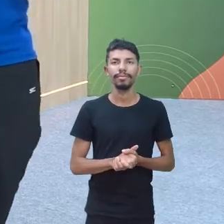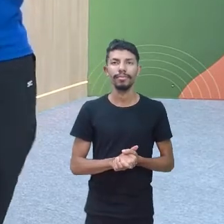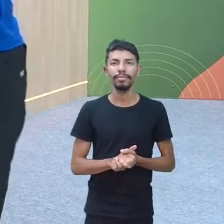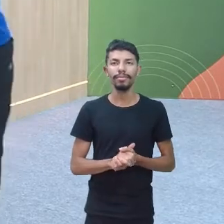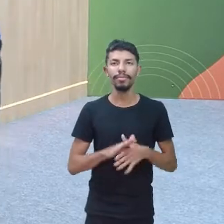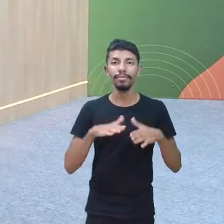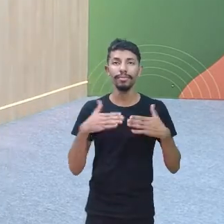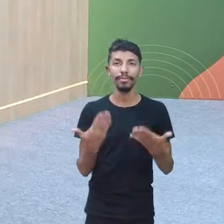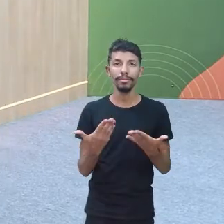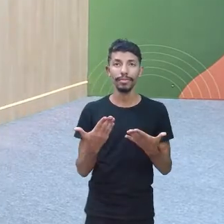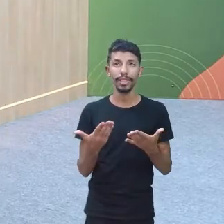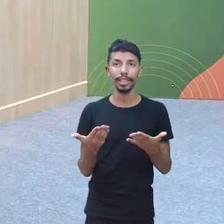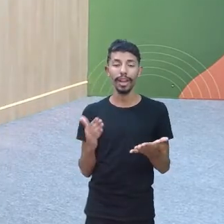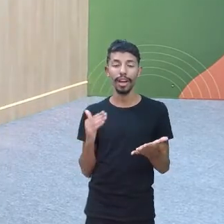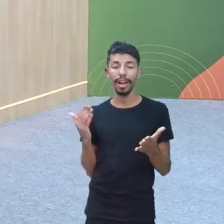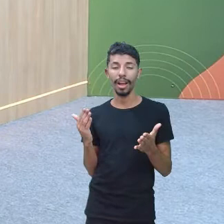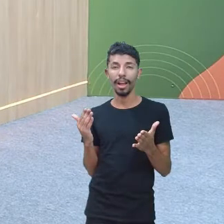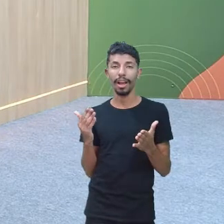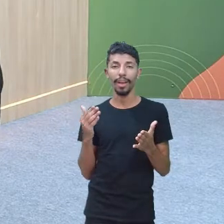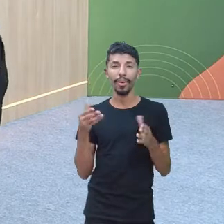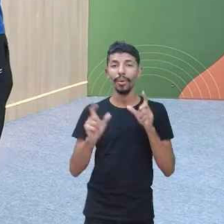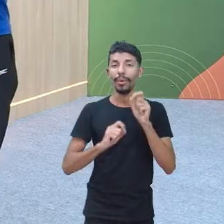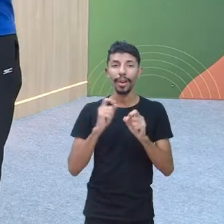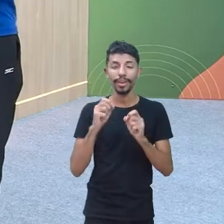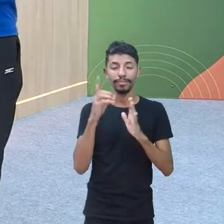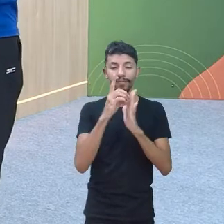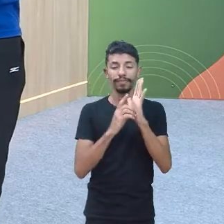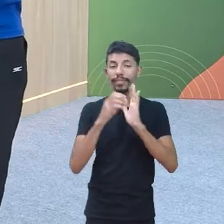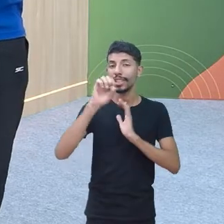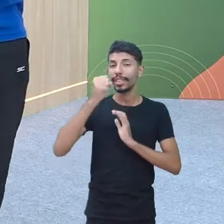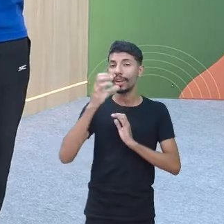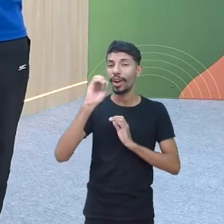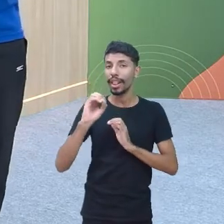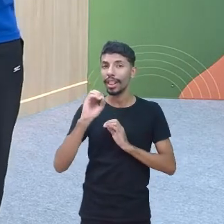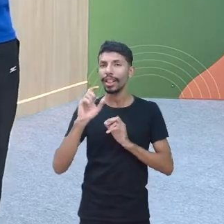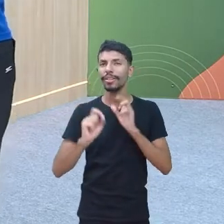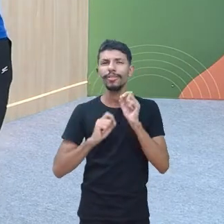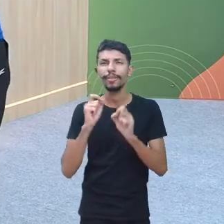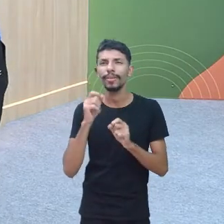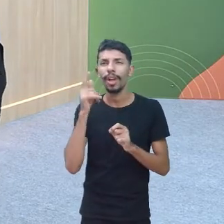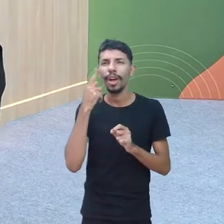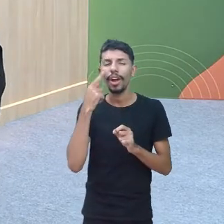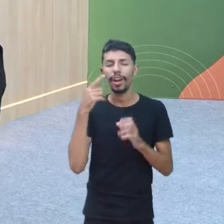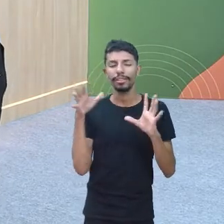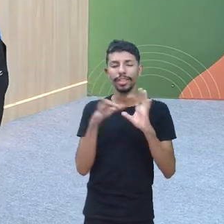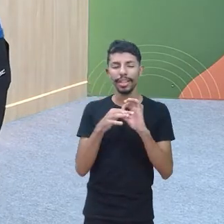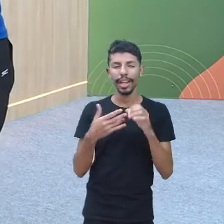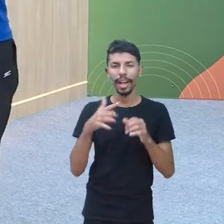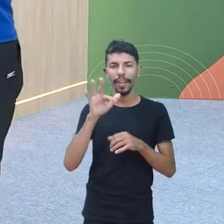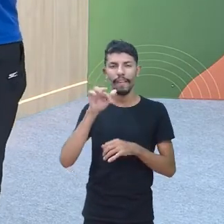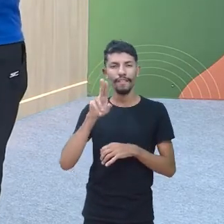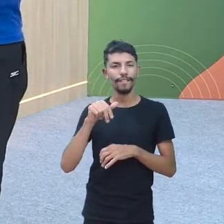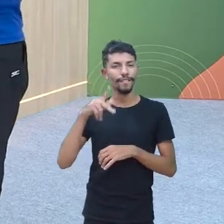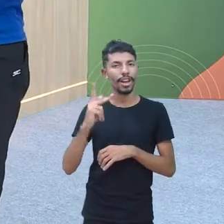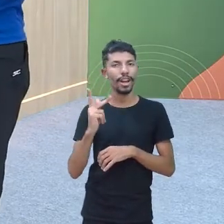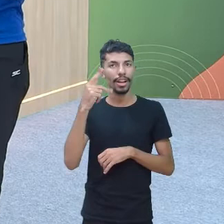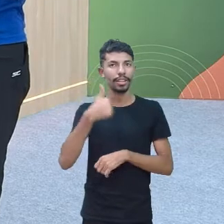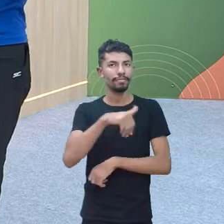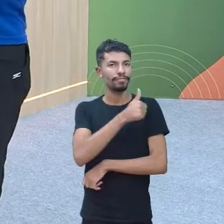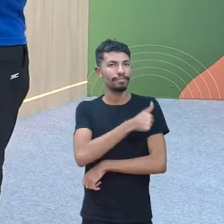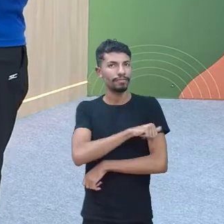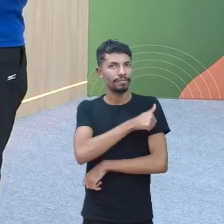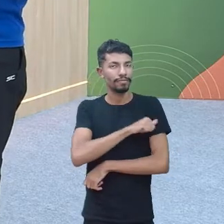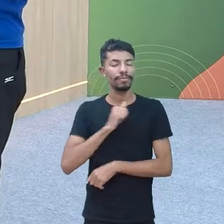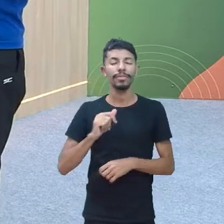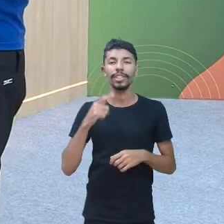E aí a gente chega na década de 80. A década de 80, com relação ao funk carioca, a gente tem aí, no final